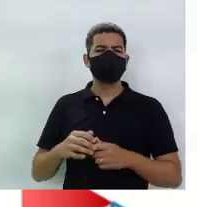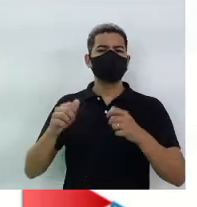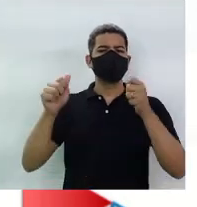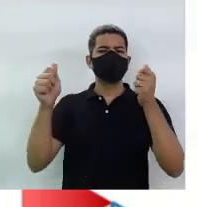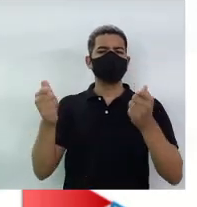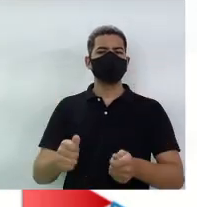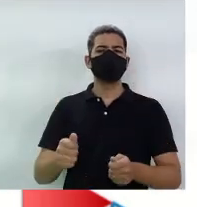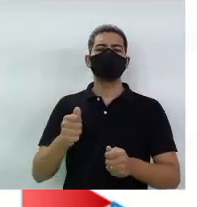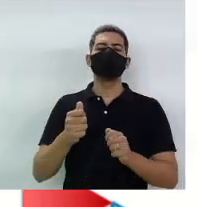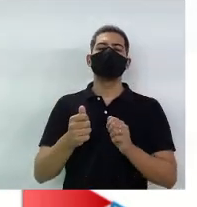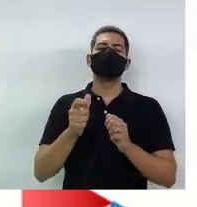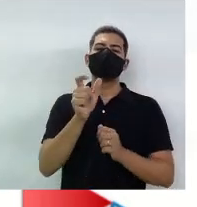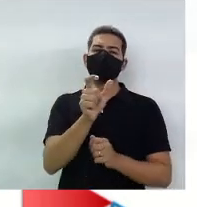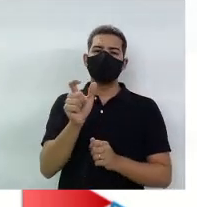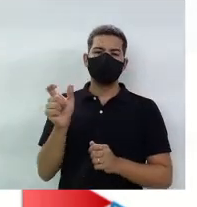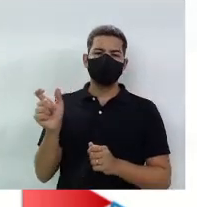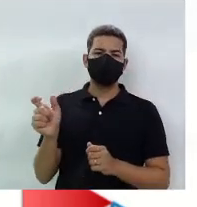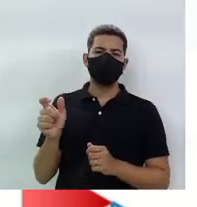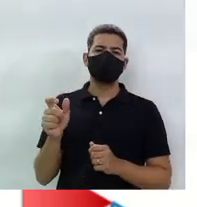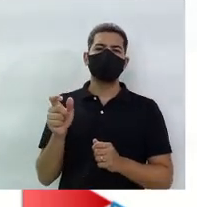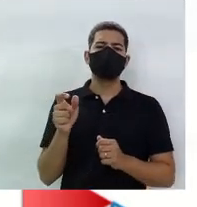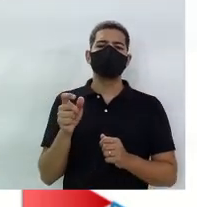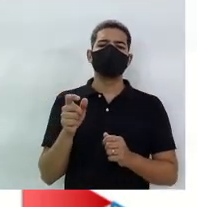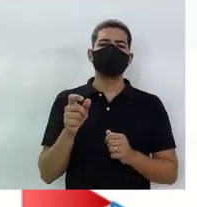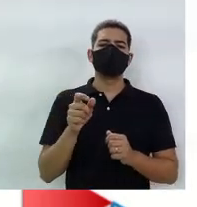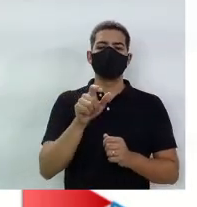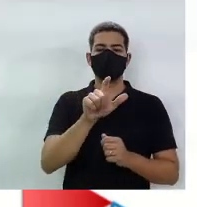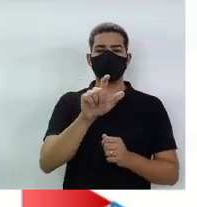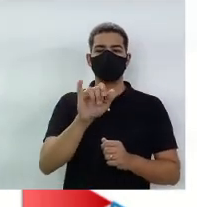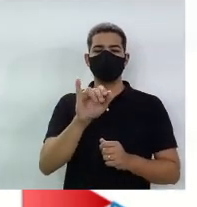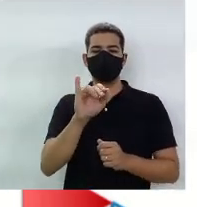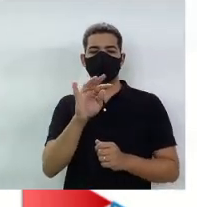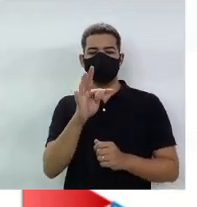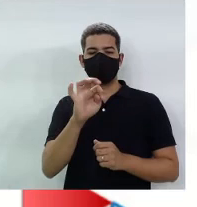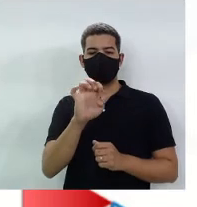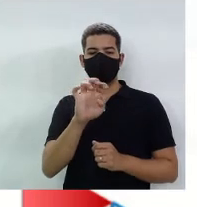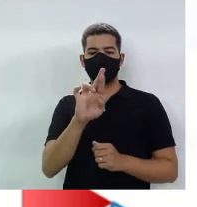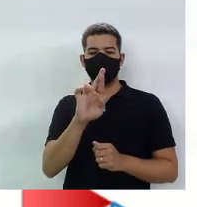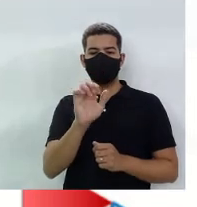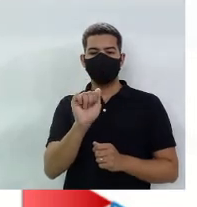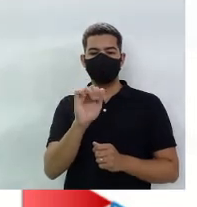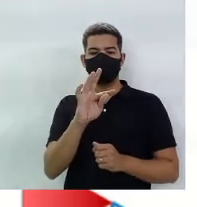verbal. Lembram que no começo da aula eu falei a vocês que conheceu o quê?